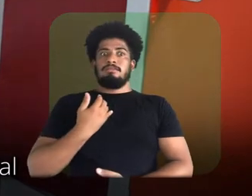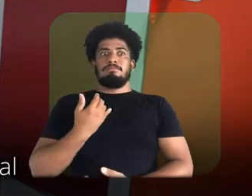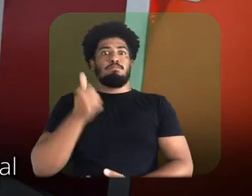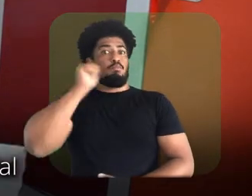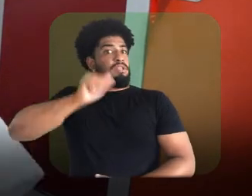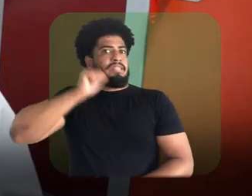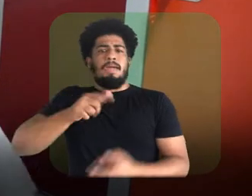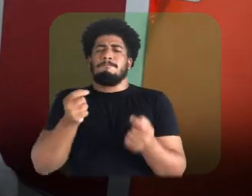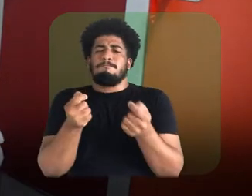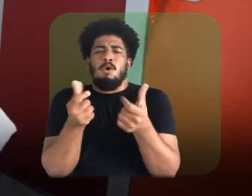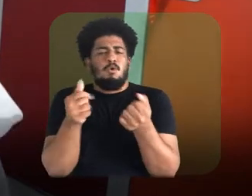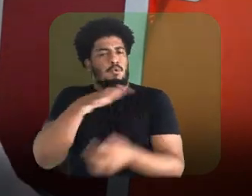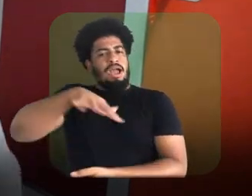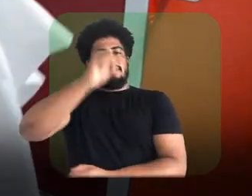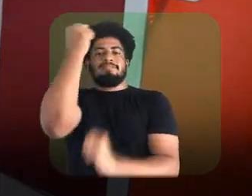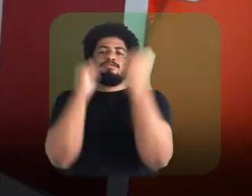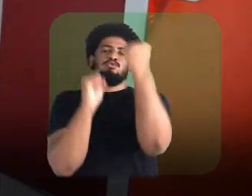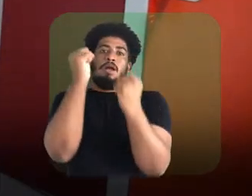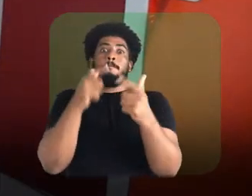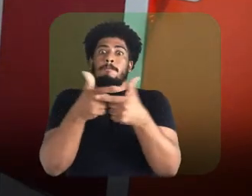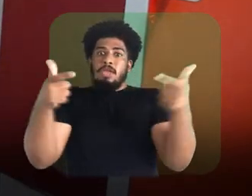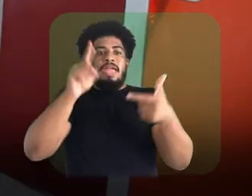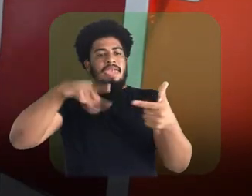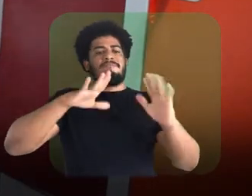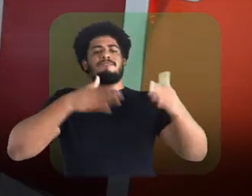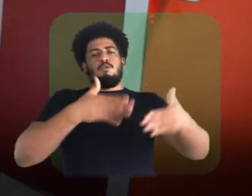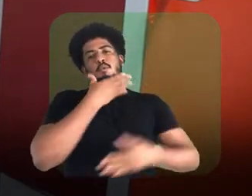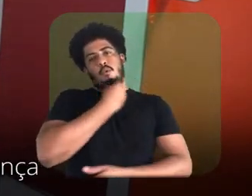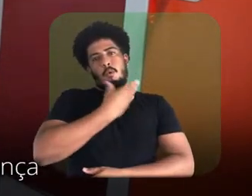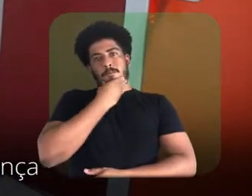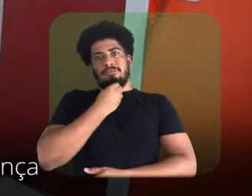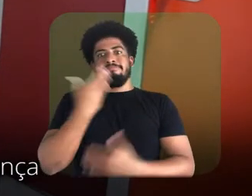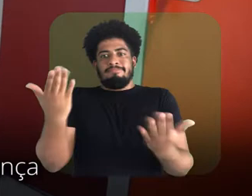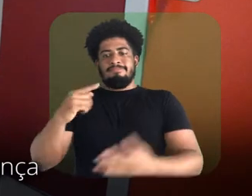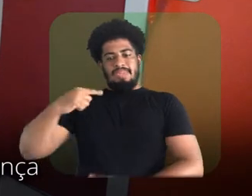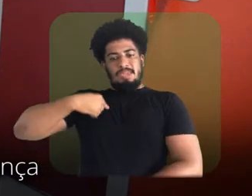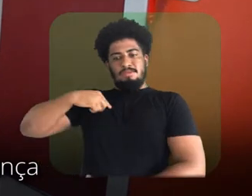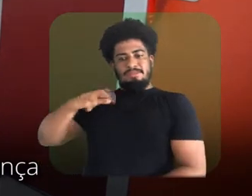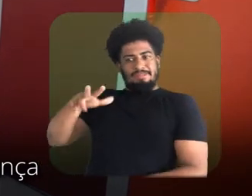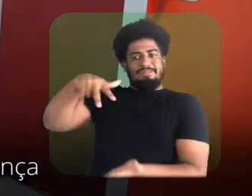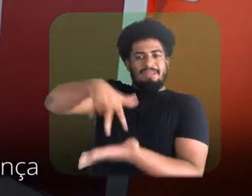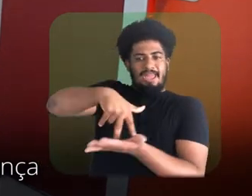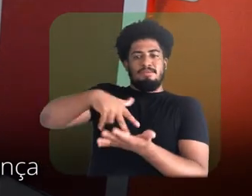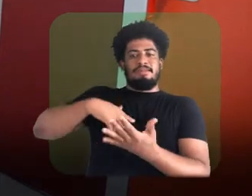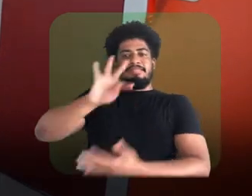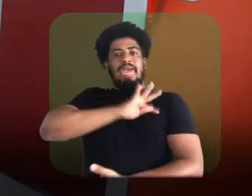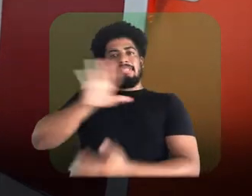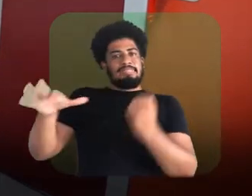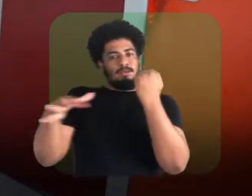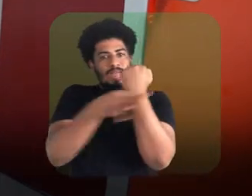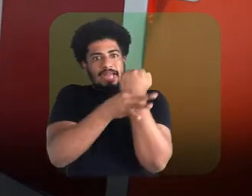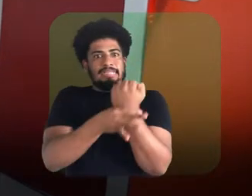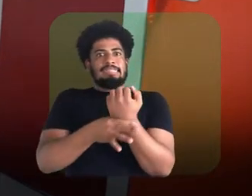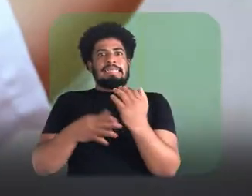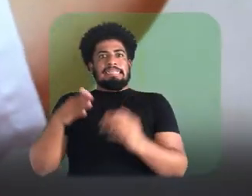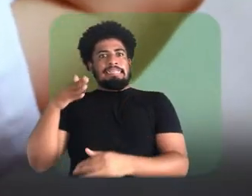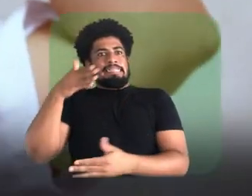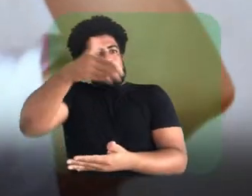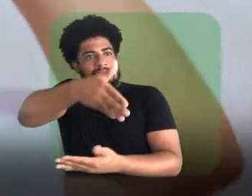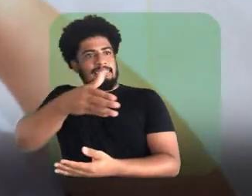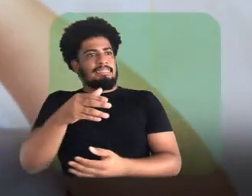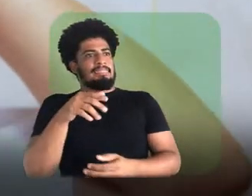parte industrial, né? É mais voltada para homem. Então, quando você chega uma técnica de segurança, né, para estar